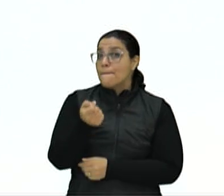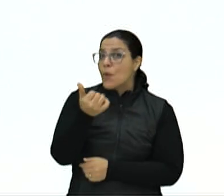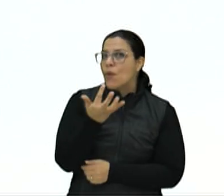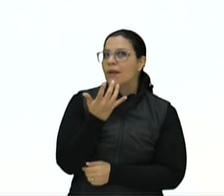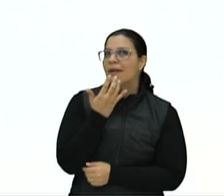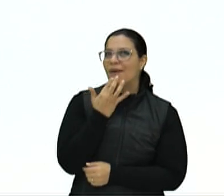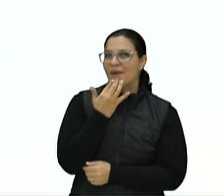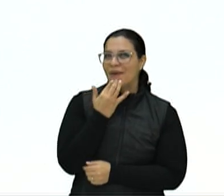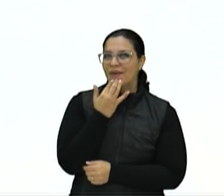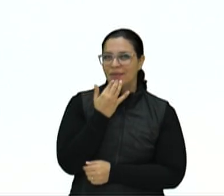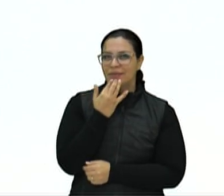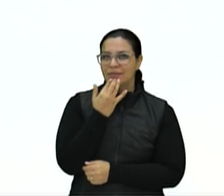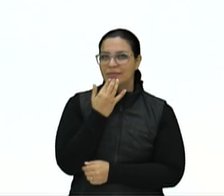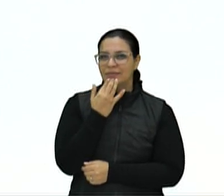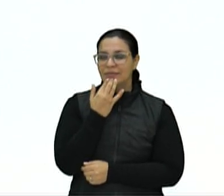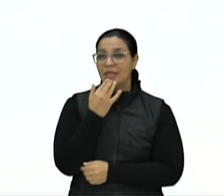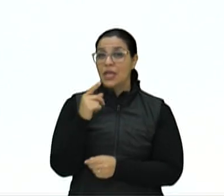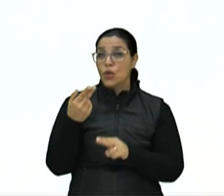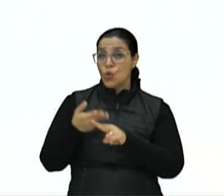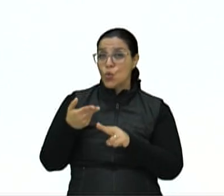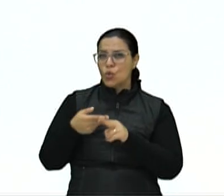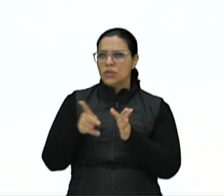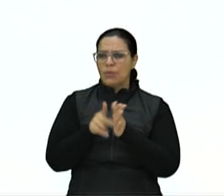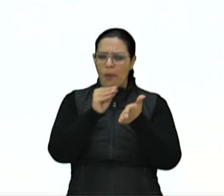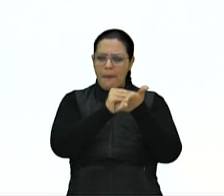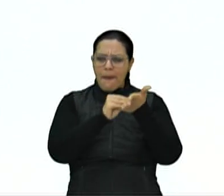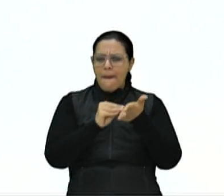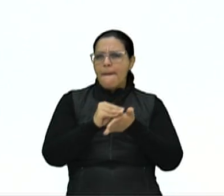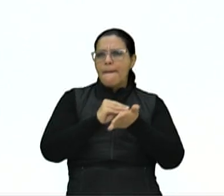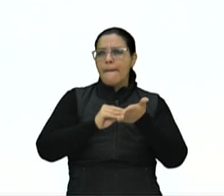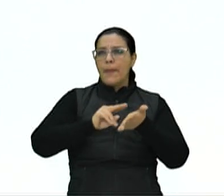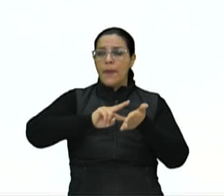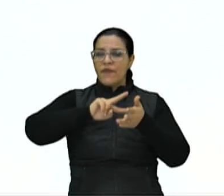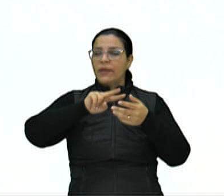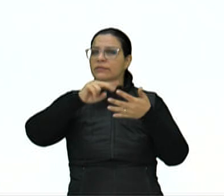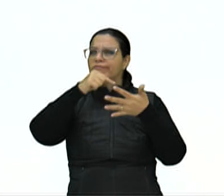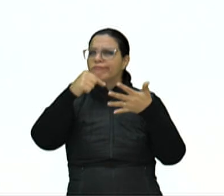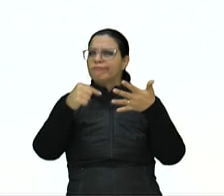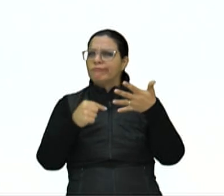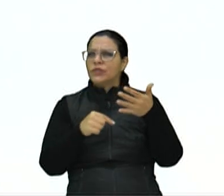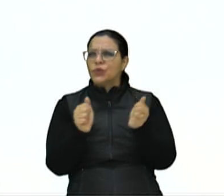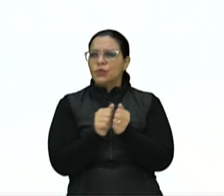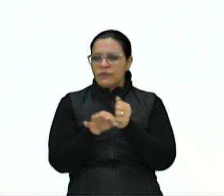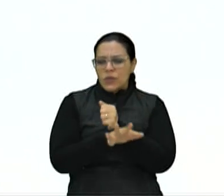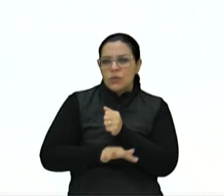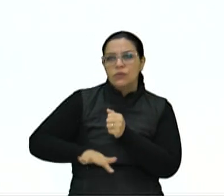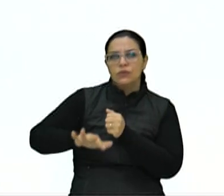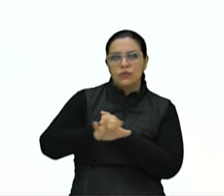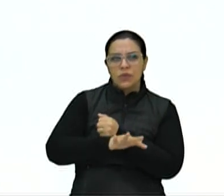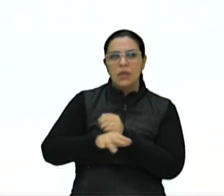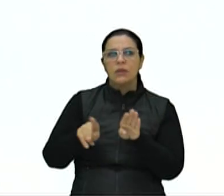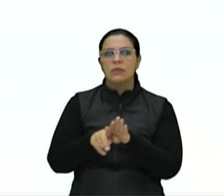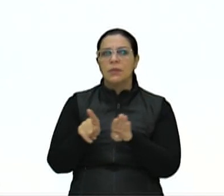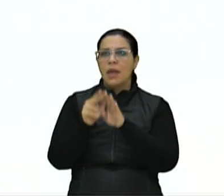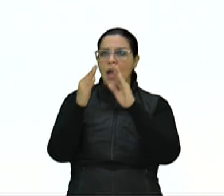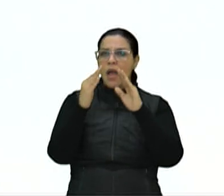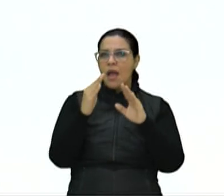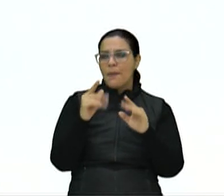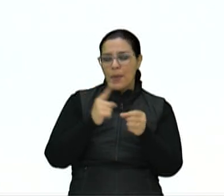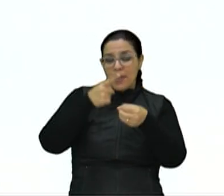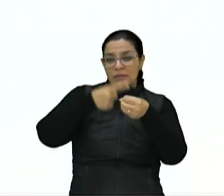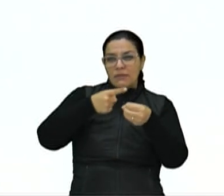cores, como ele utiliza essas tonalidades e as variações delas para fazer o chão, as construções